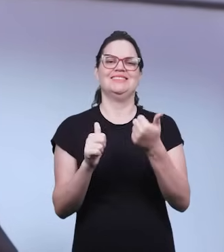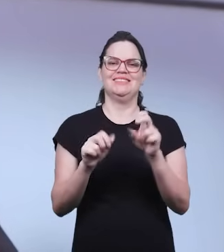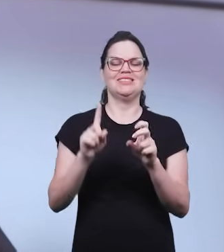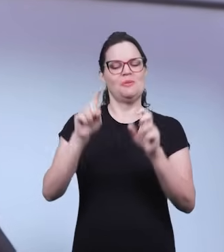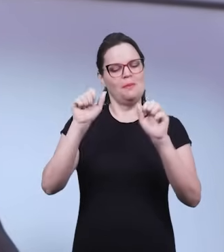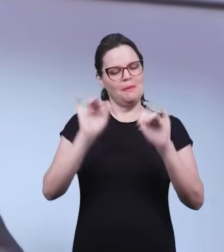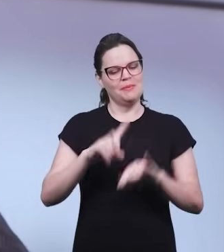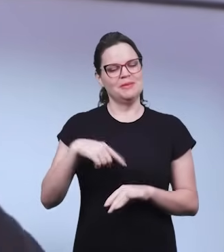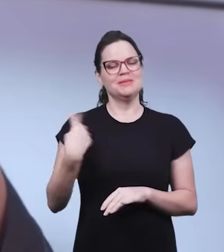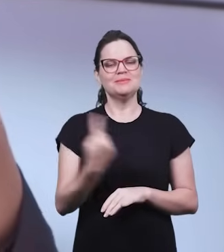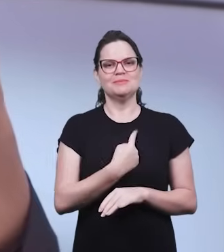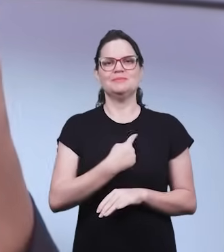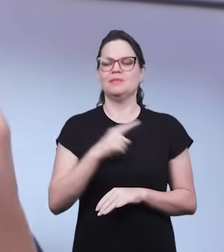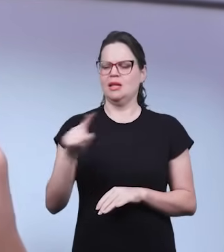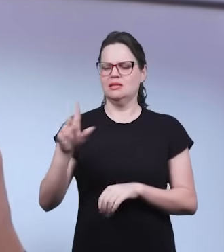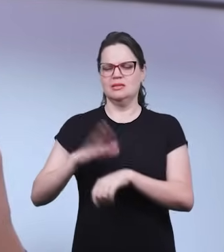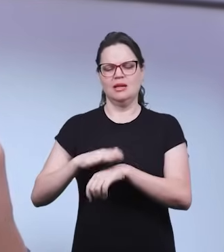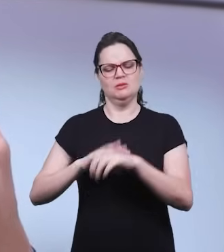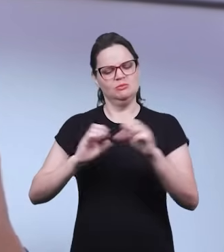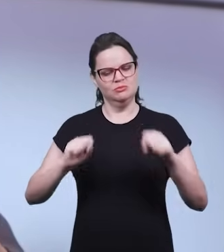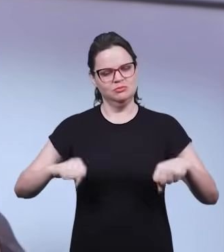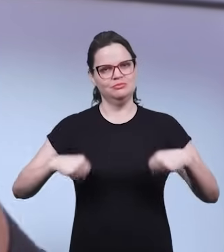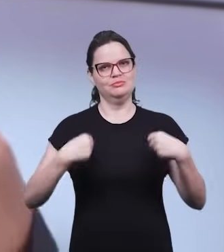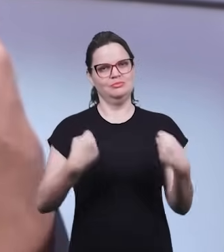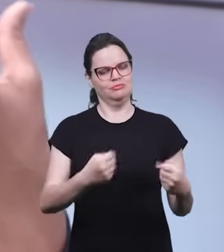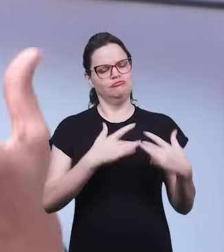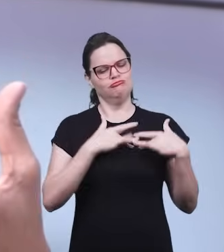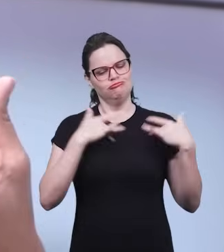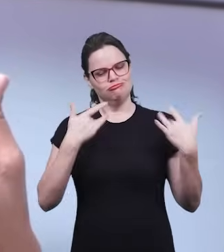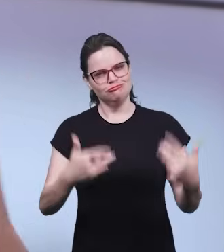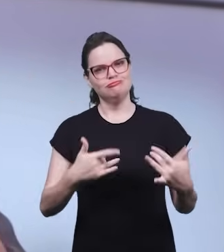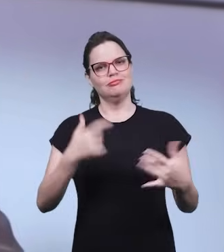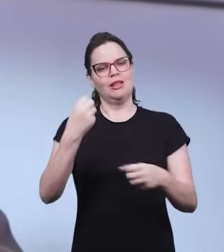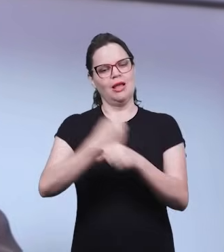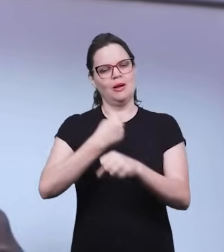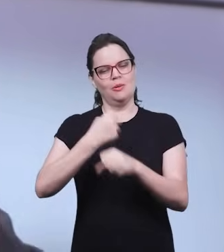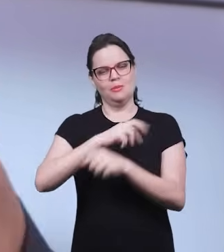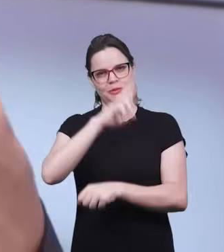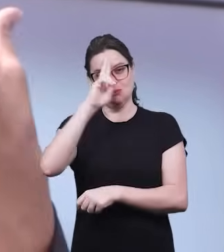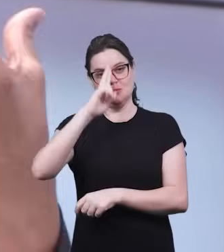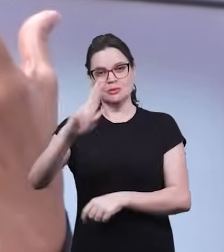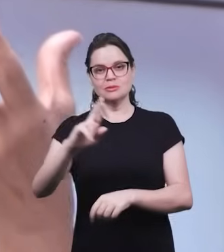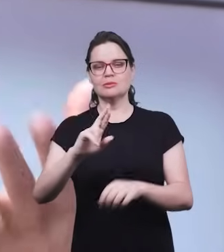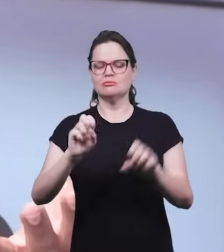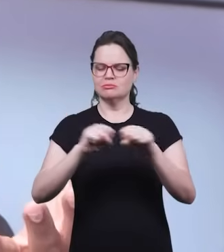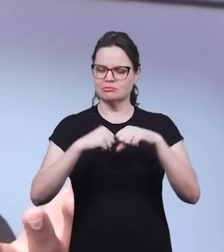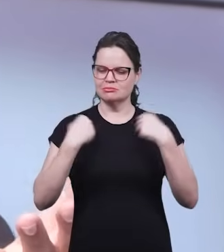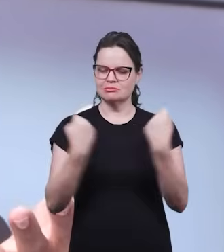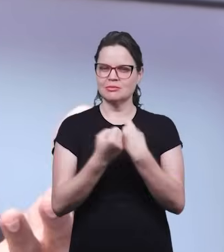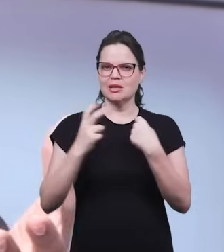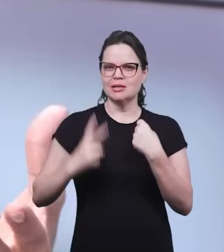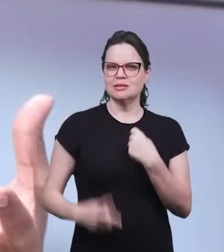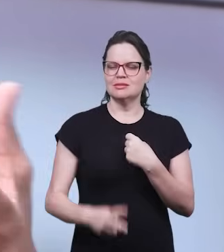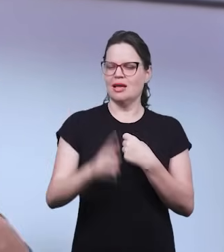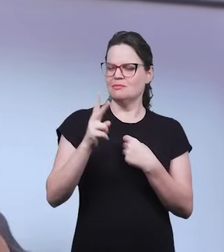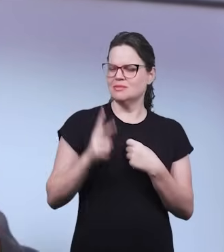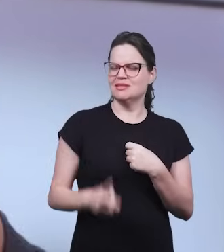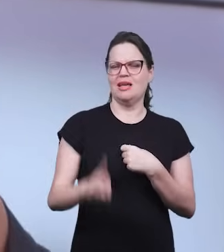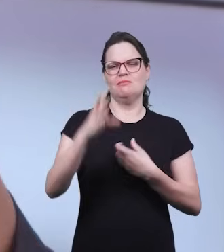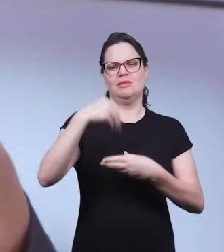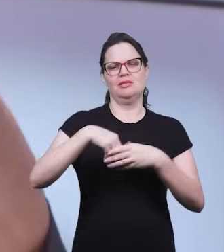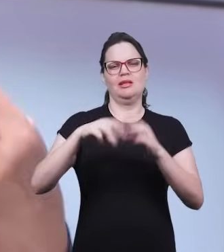bênção para nós. Então, tem se dedicado a essa obra, aos seminários, né, sempre nesse mesmo